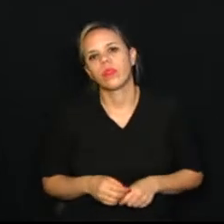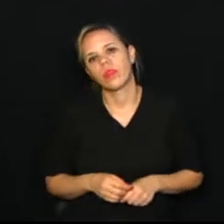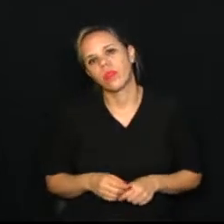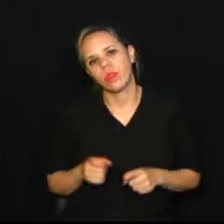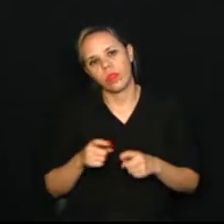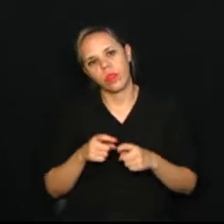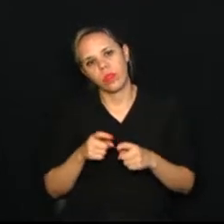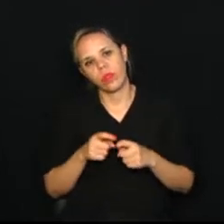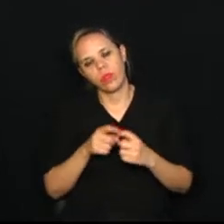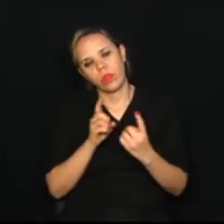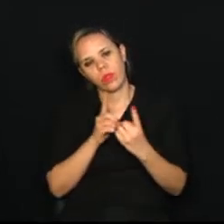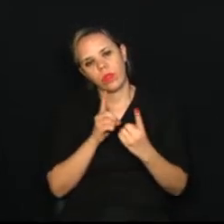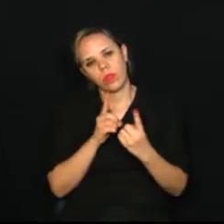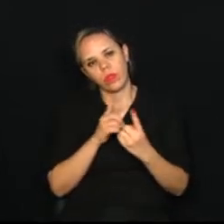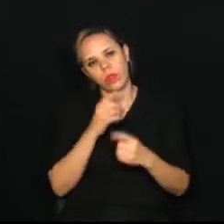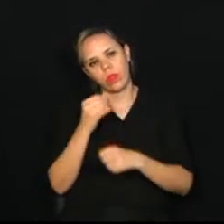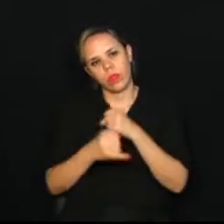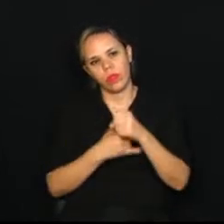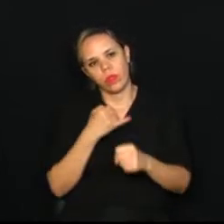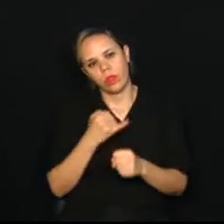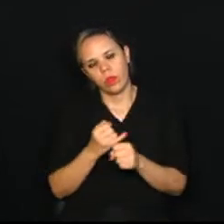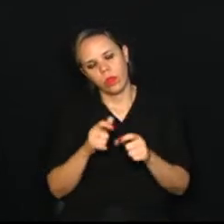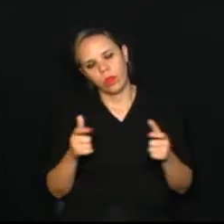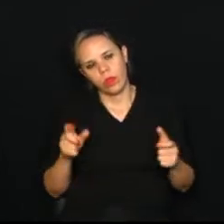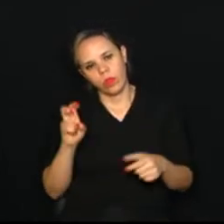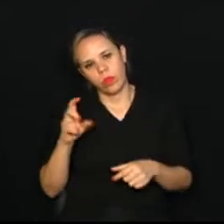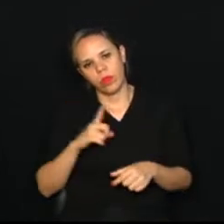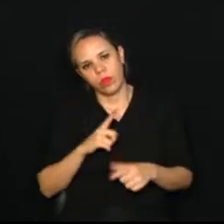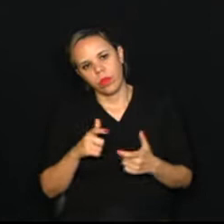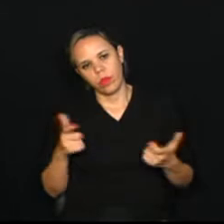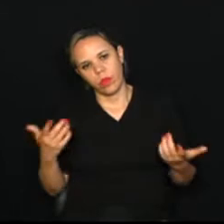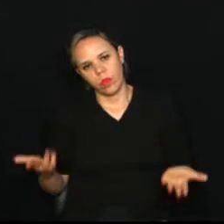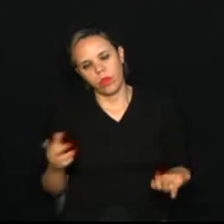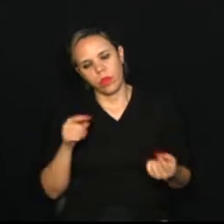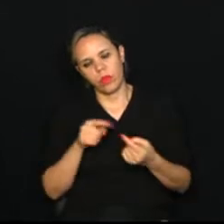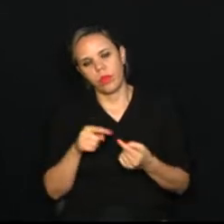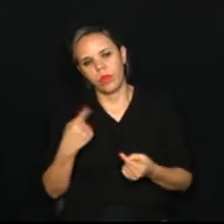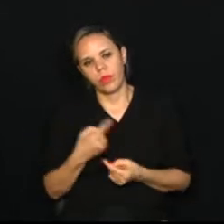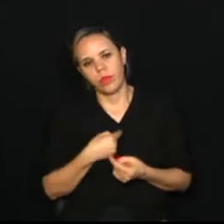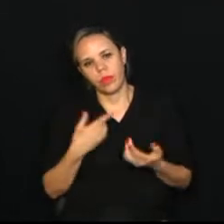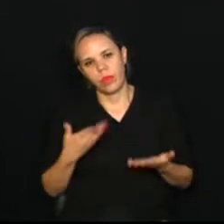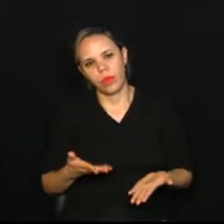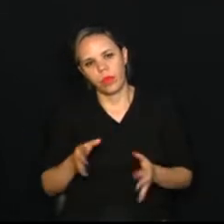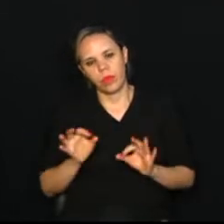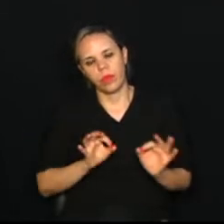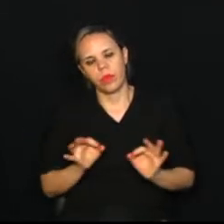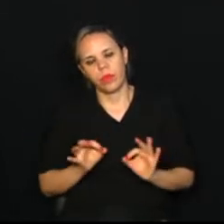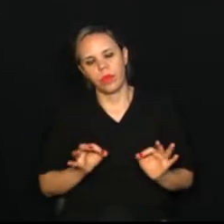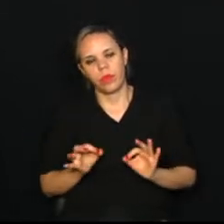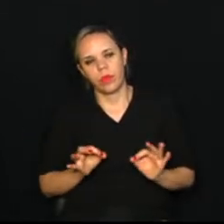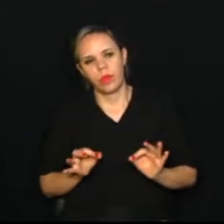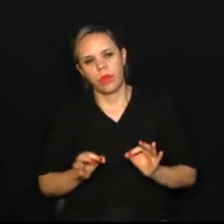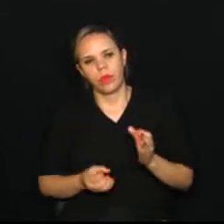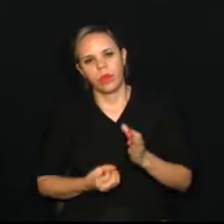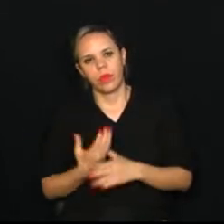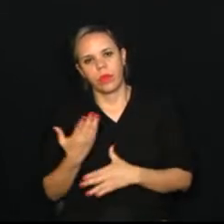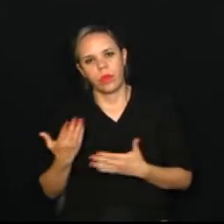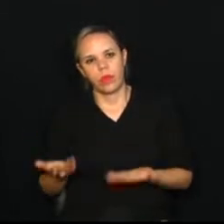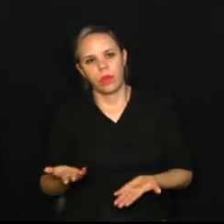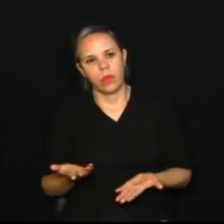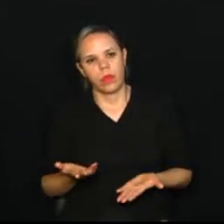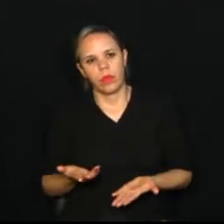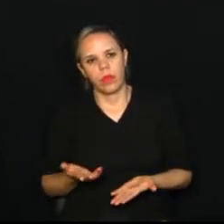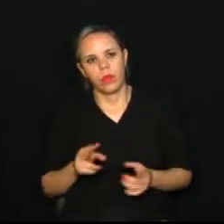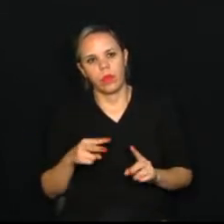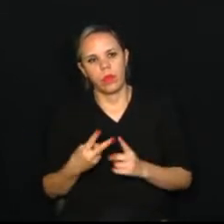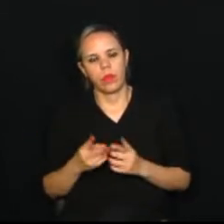com cinco grandes dimensões que ela tem. O objetivo nosso é nos preparar para gerir os